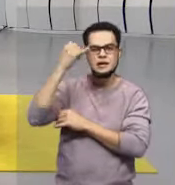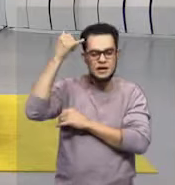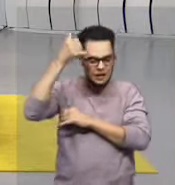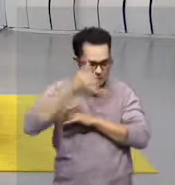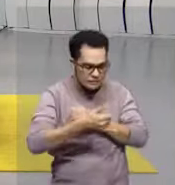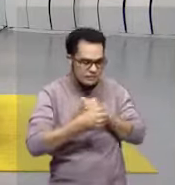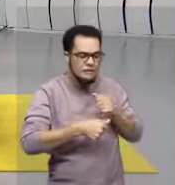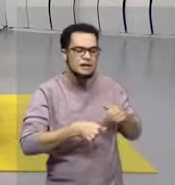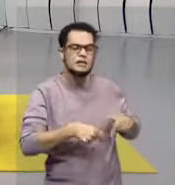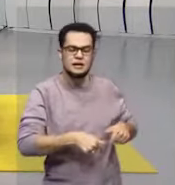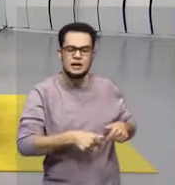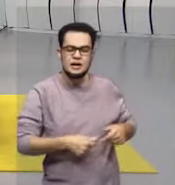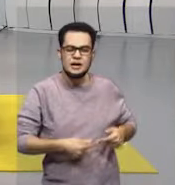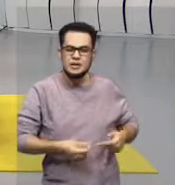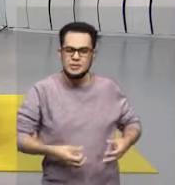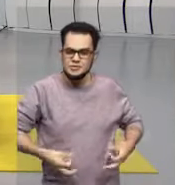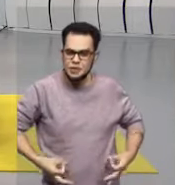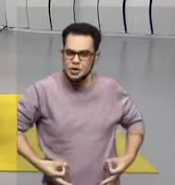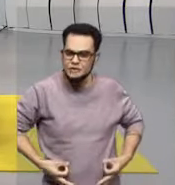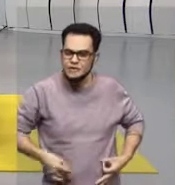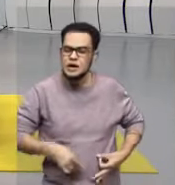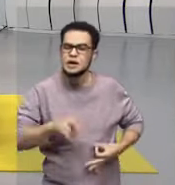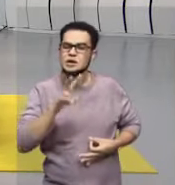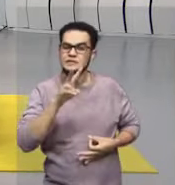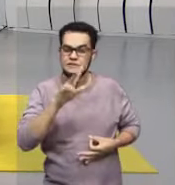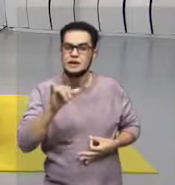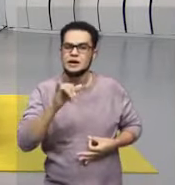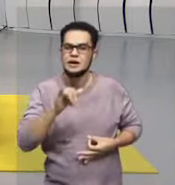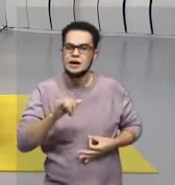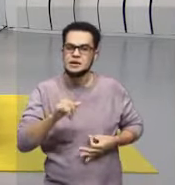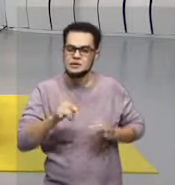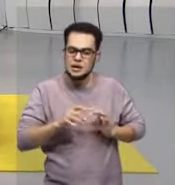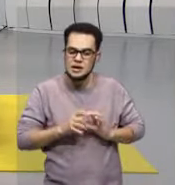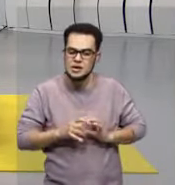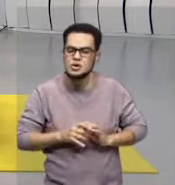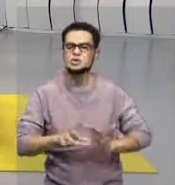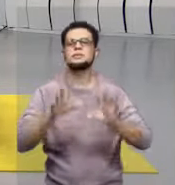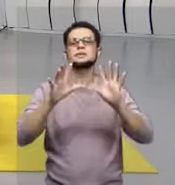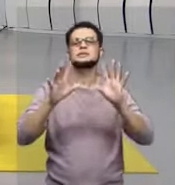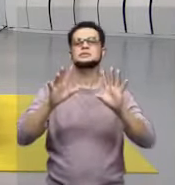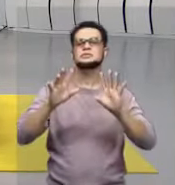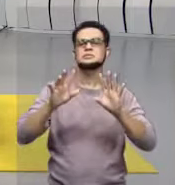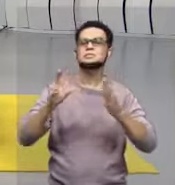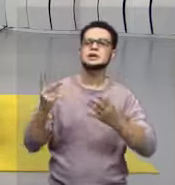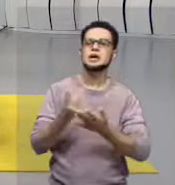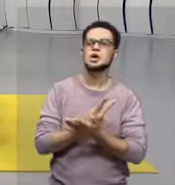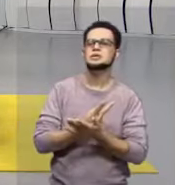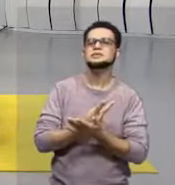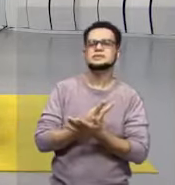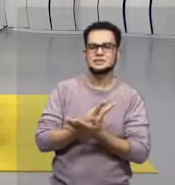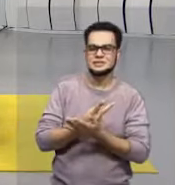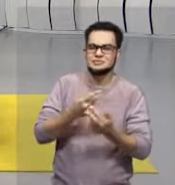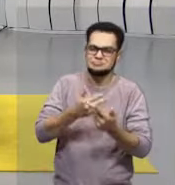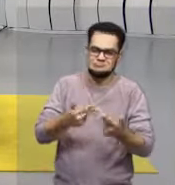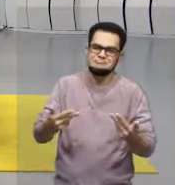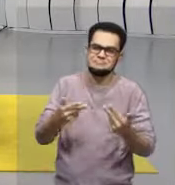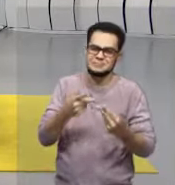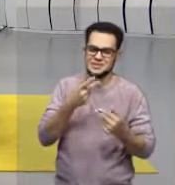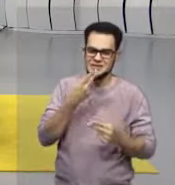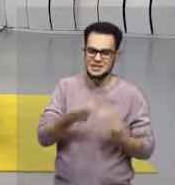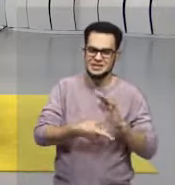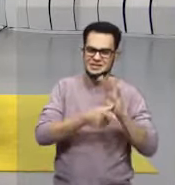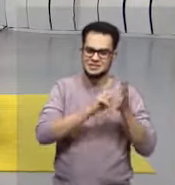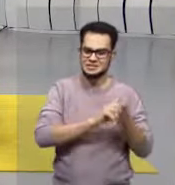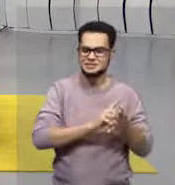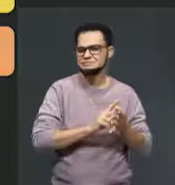para comandar, dar o comando, tá certo? Para que ocorram aqueles eventos que eu falei com vocês.